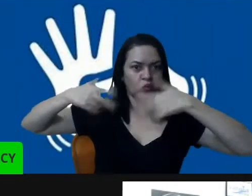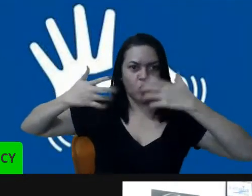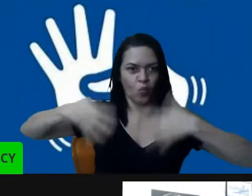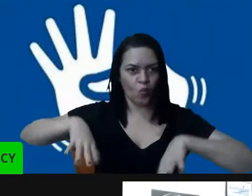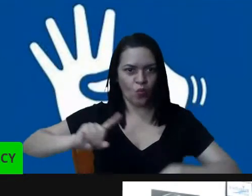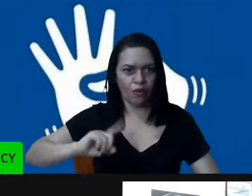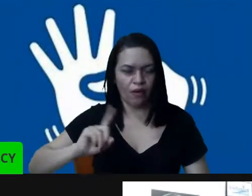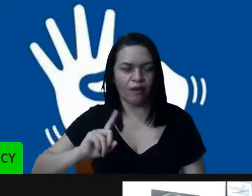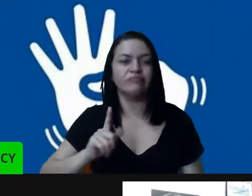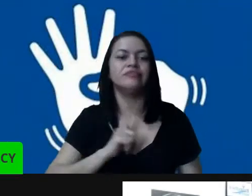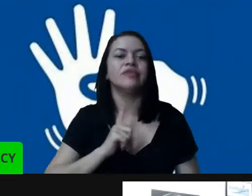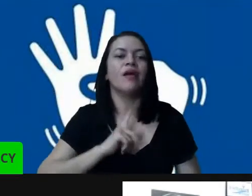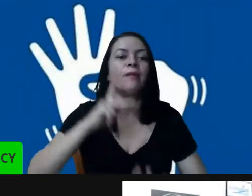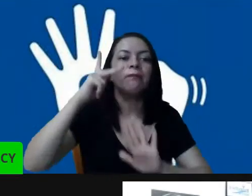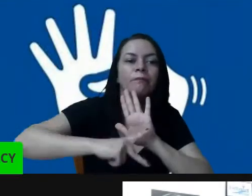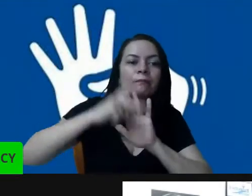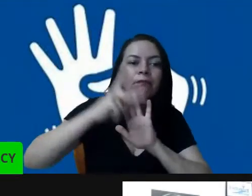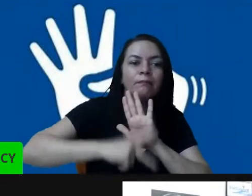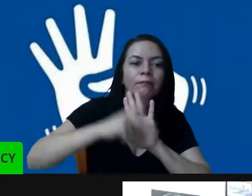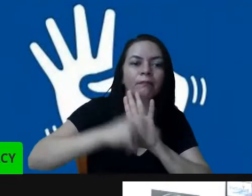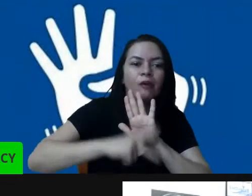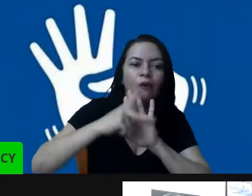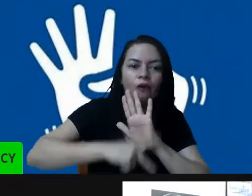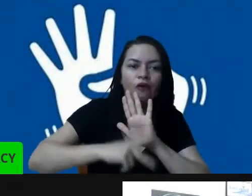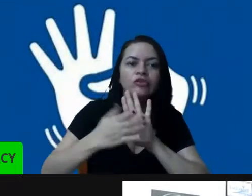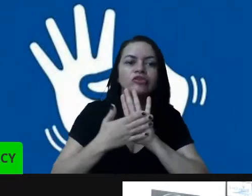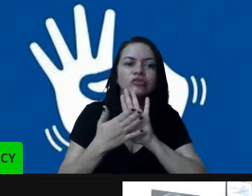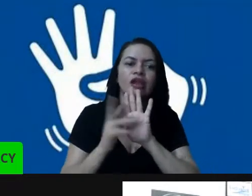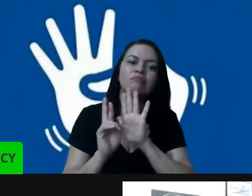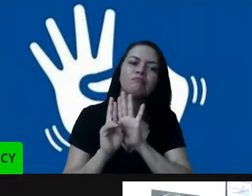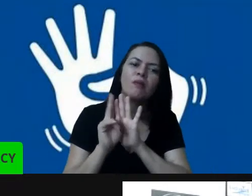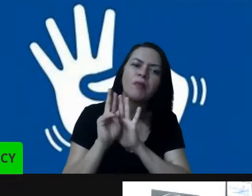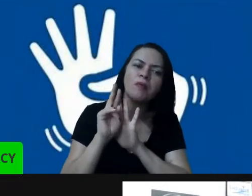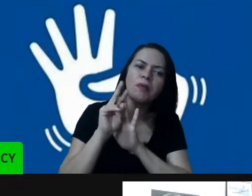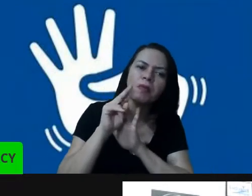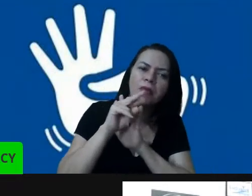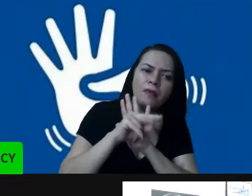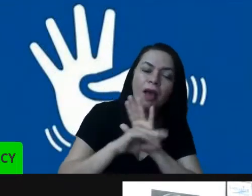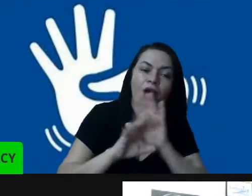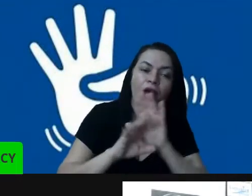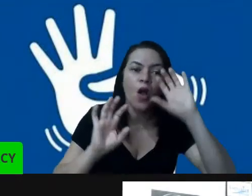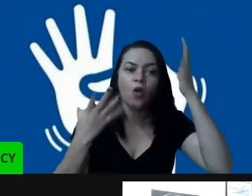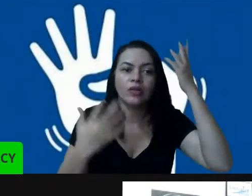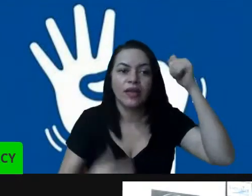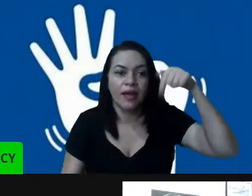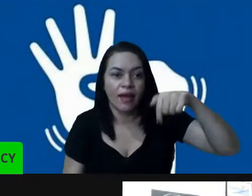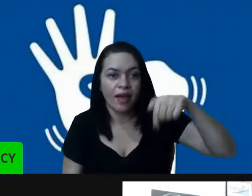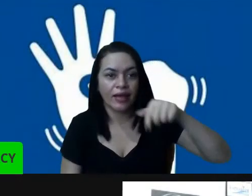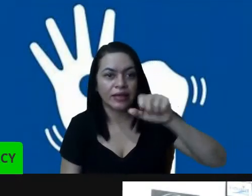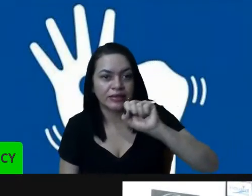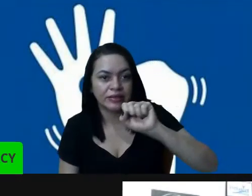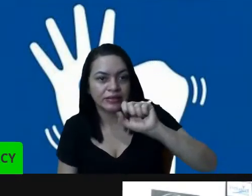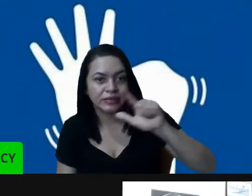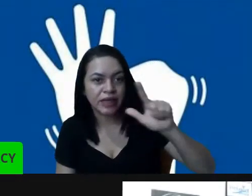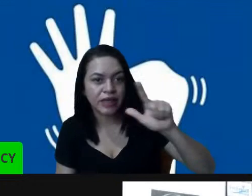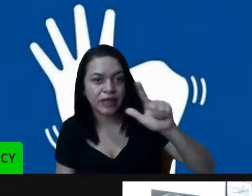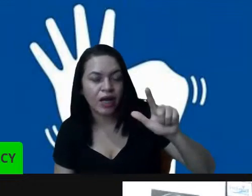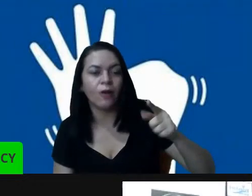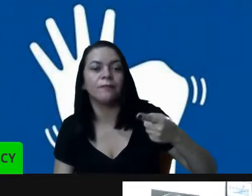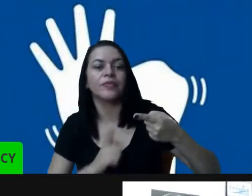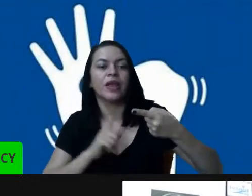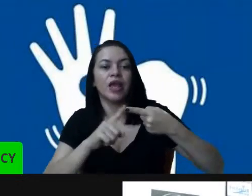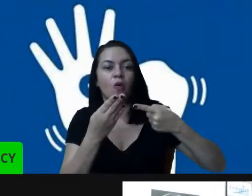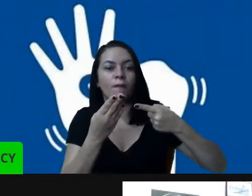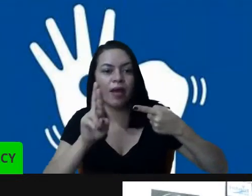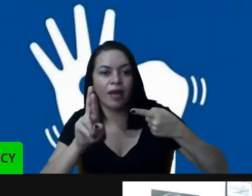tem várias produções que acontecem aqui em São Luís. A gente tem o BR-135, a gente